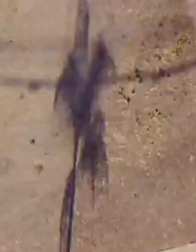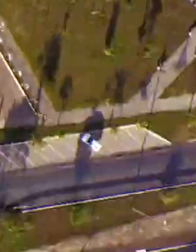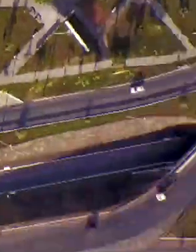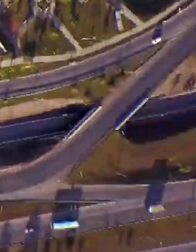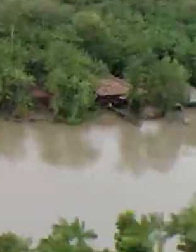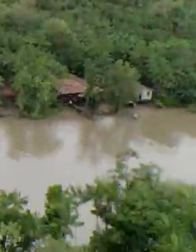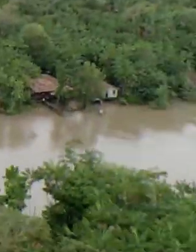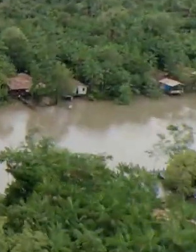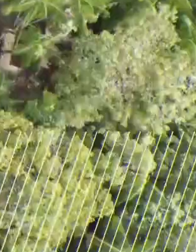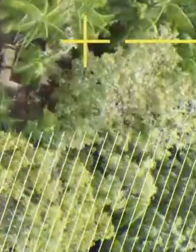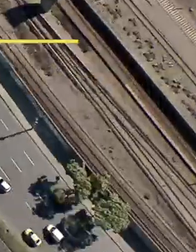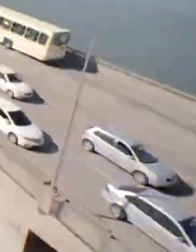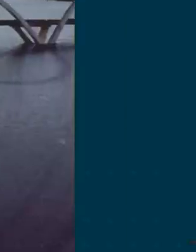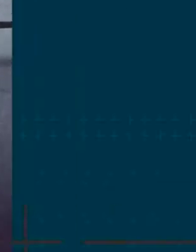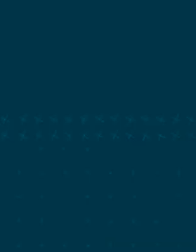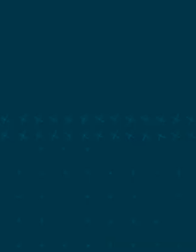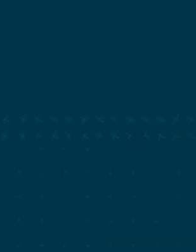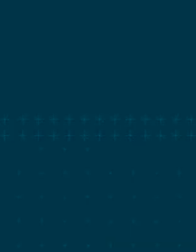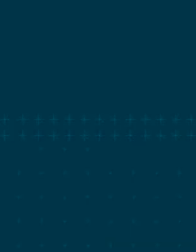Música